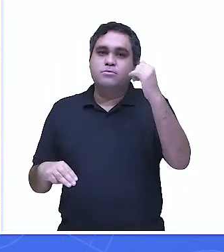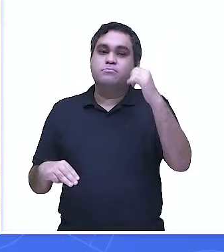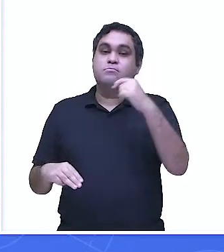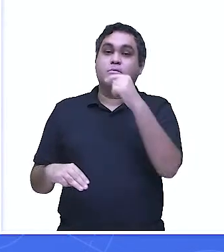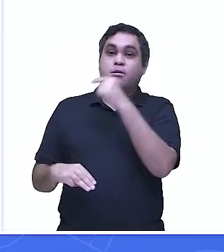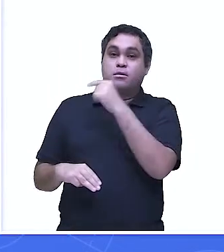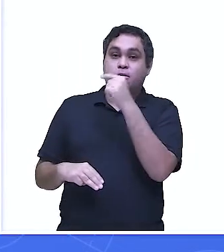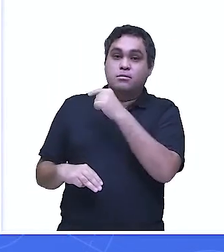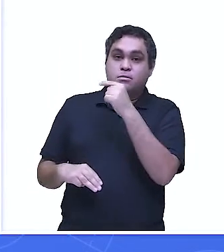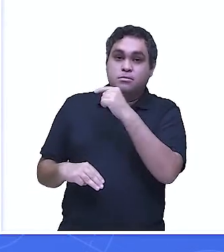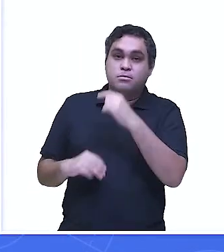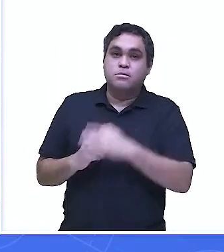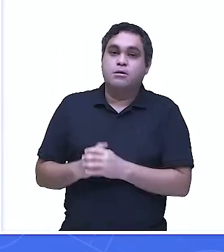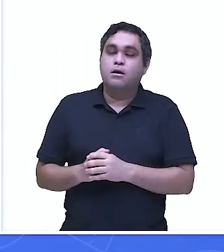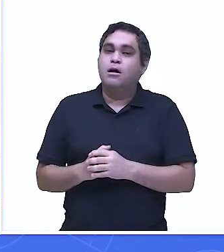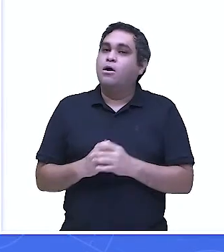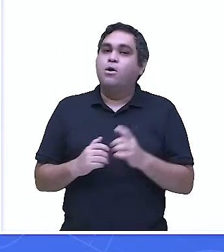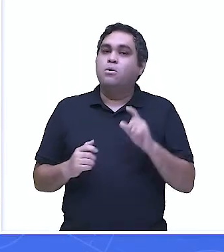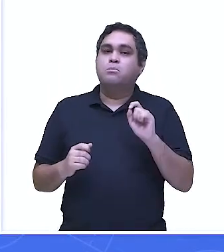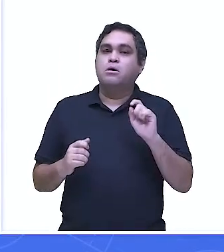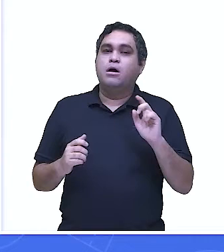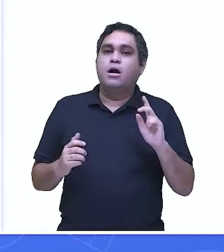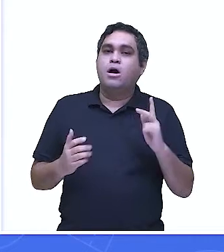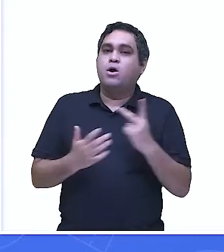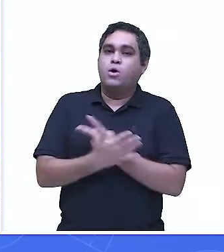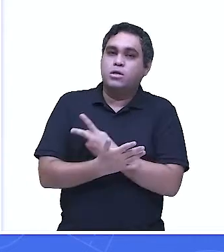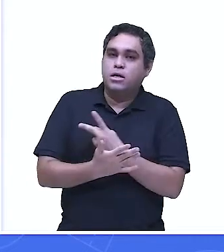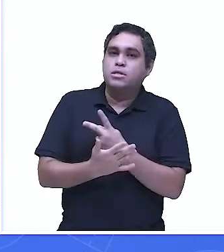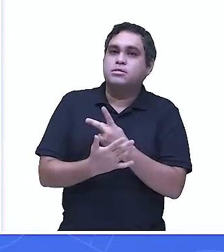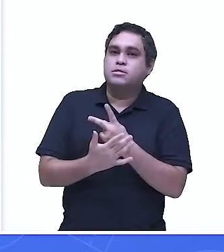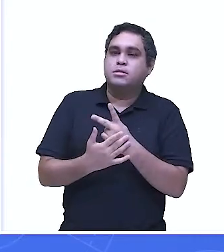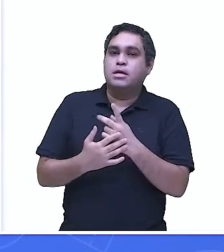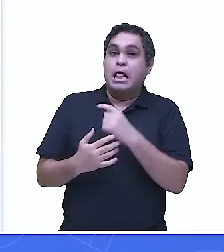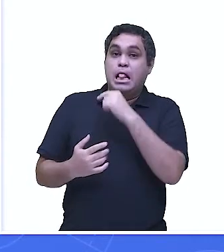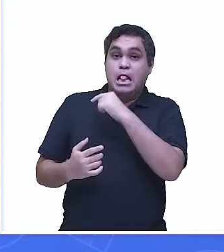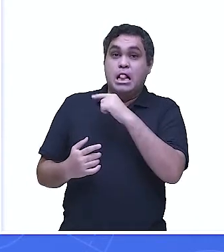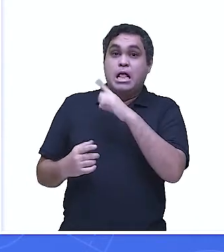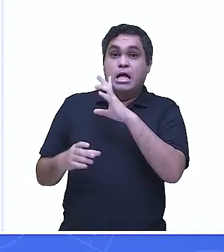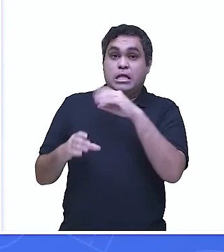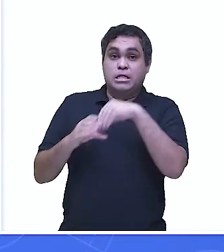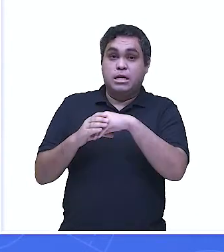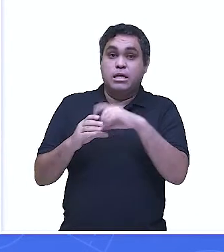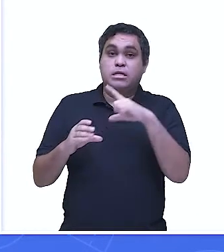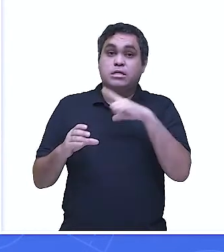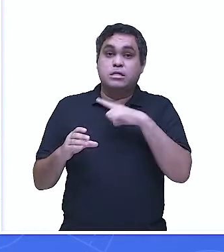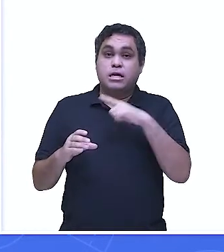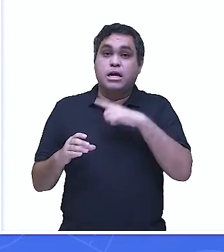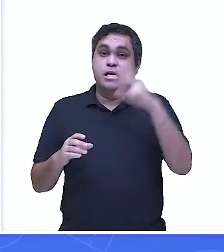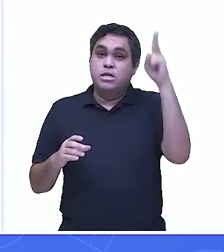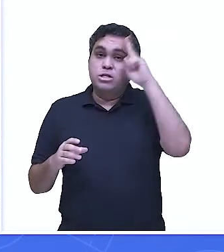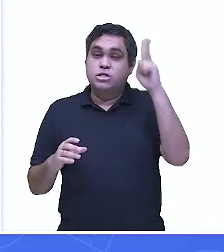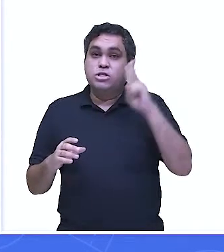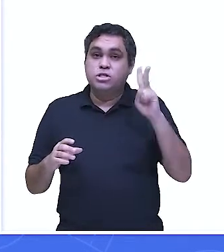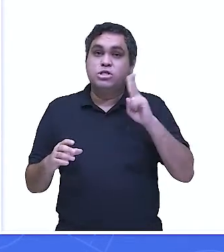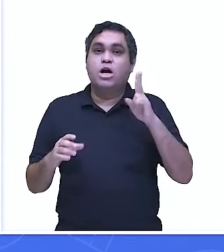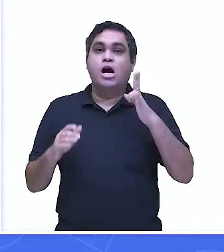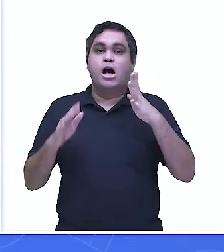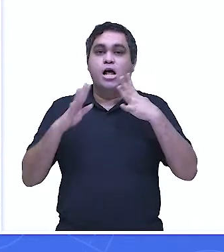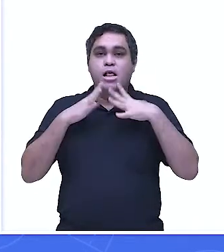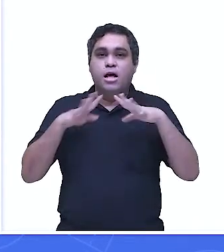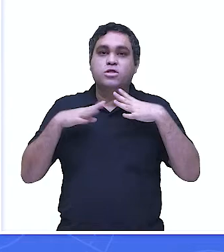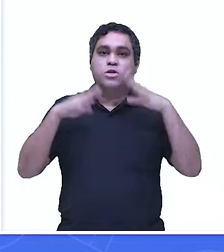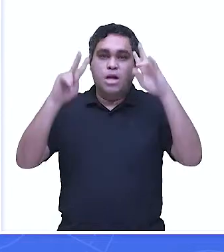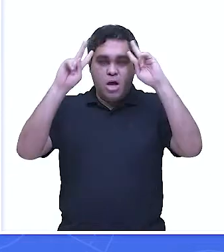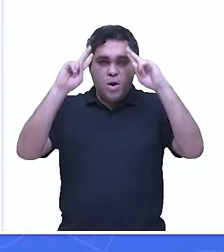onde o que acontece nesse museu, né? Nós fazemos uma viagem na história da humanidade, que é o Museu de História Natural de